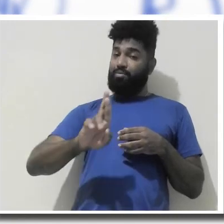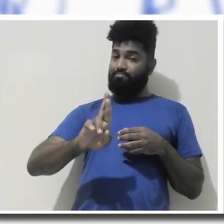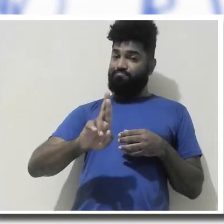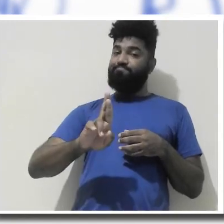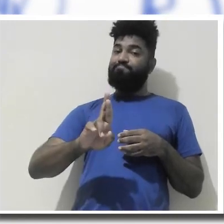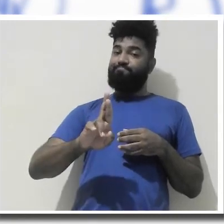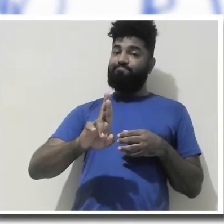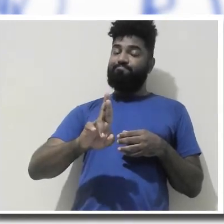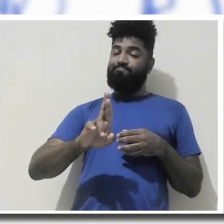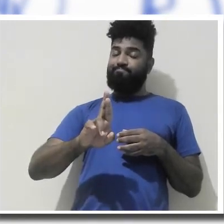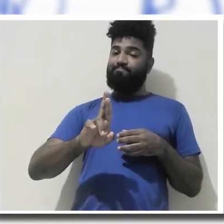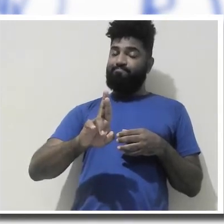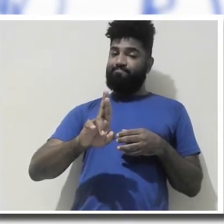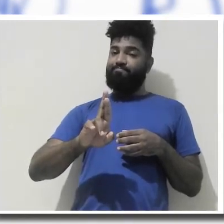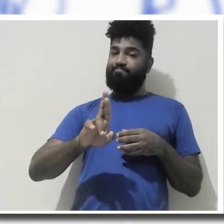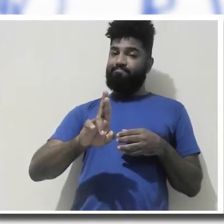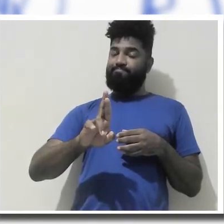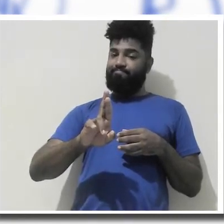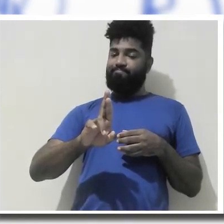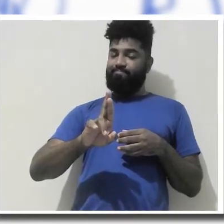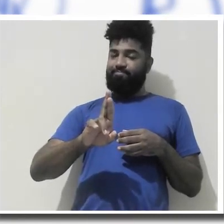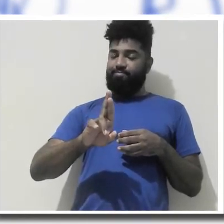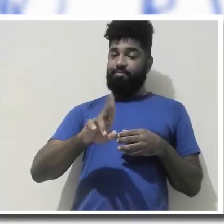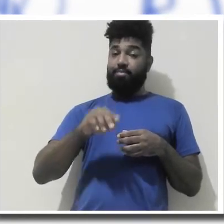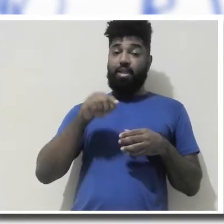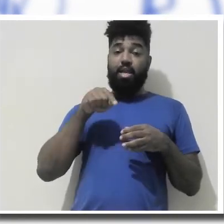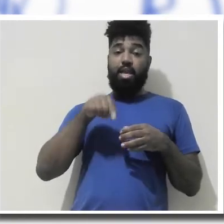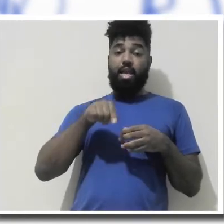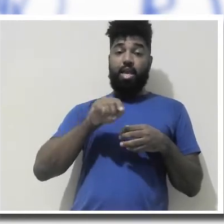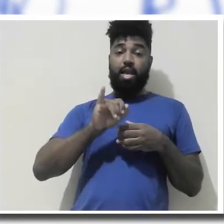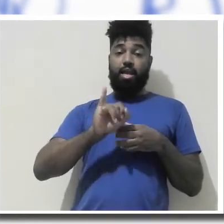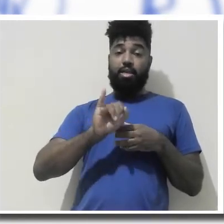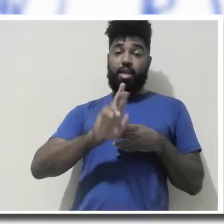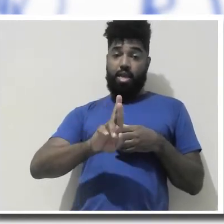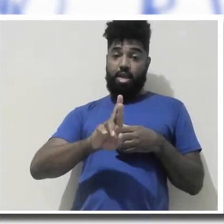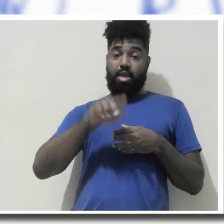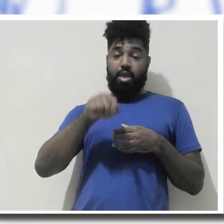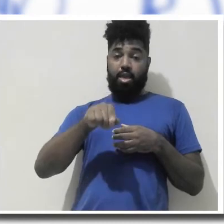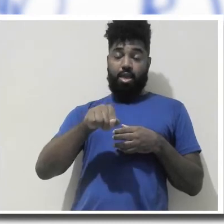irracionais. Então, dentro dos irracionais, não temos nem os inteiros,